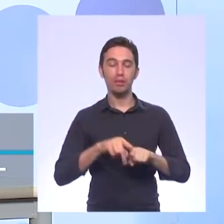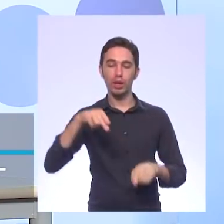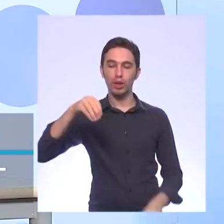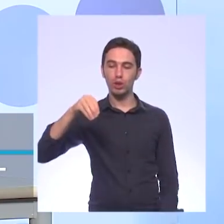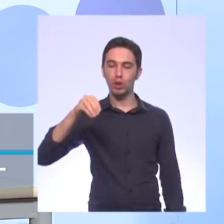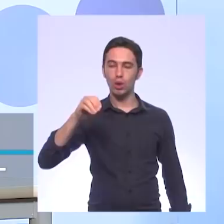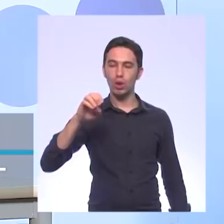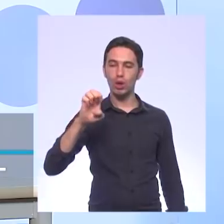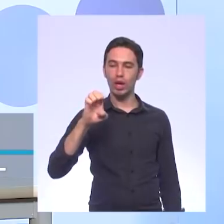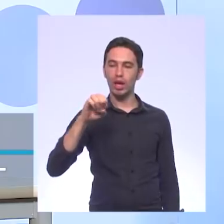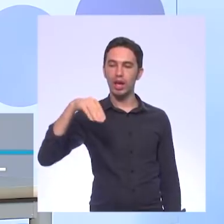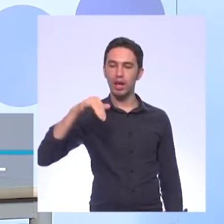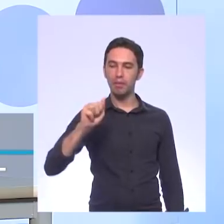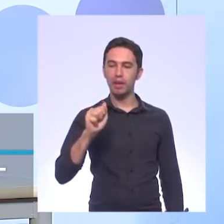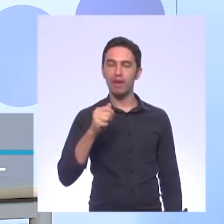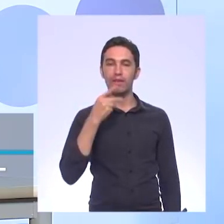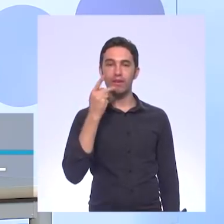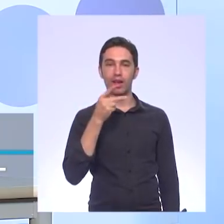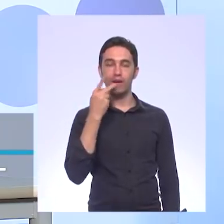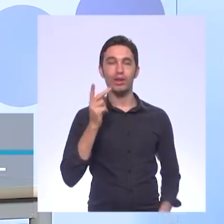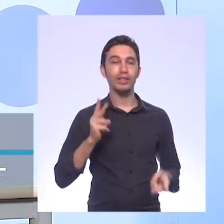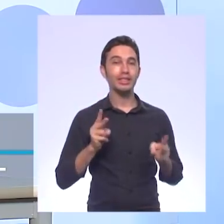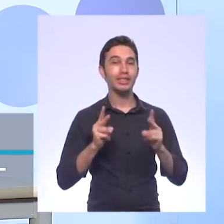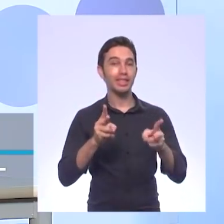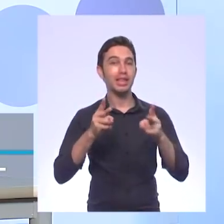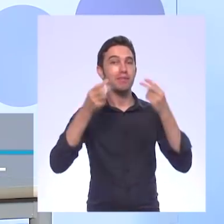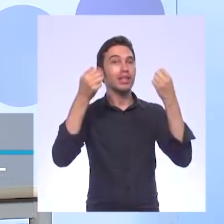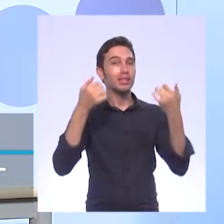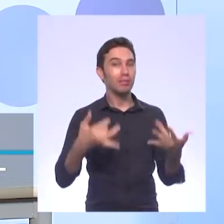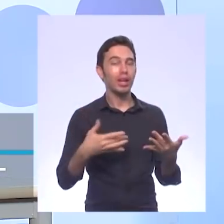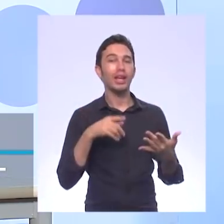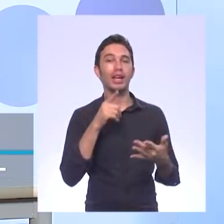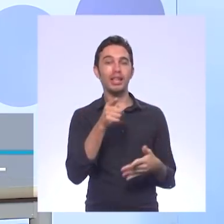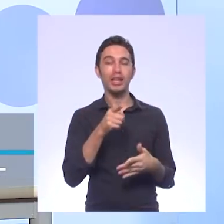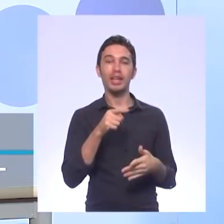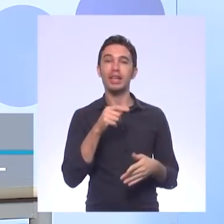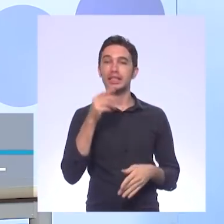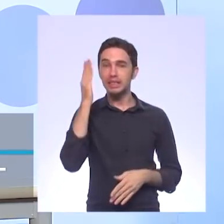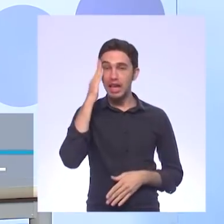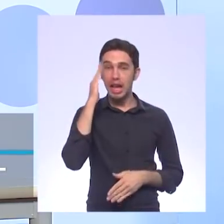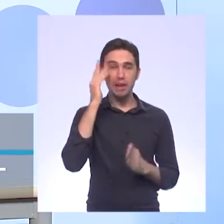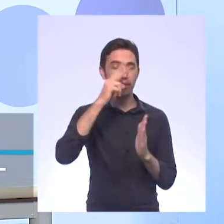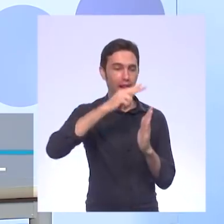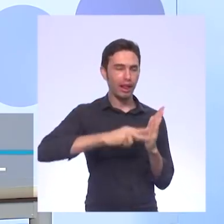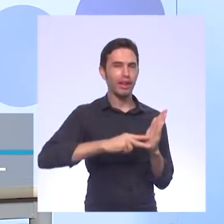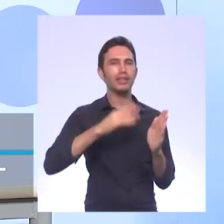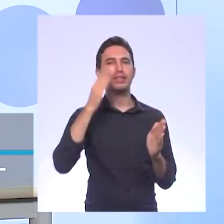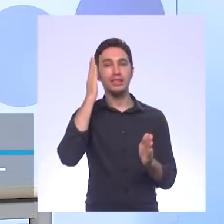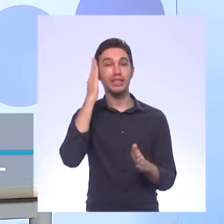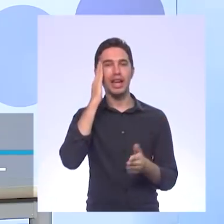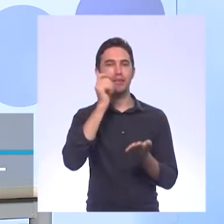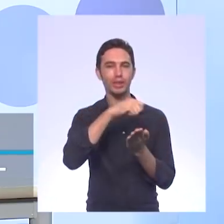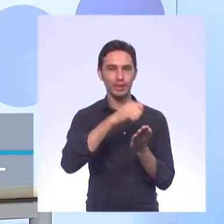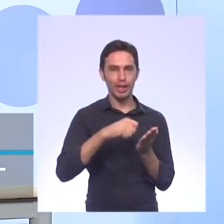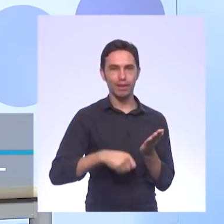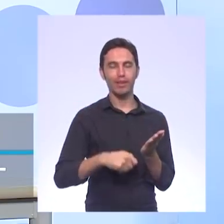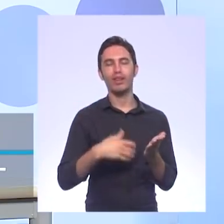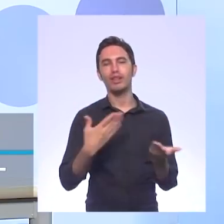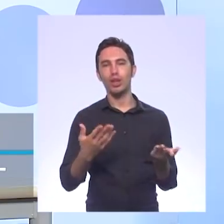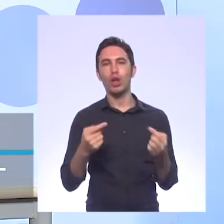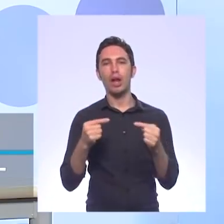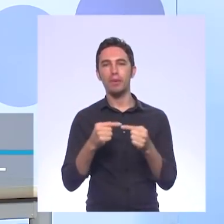Noêmia falando que sempre falo para os meus alunos que quem sabe ler sabe escrever né ela falando em relação